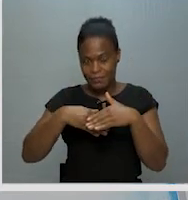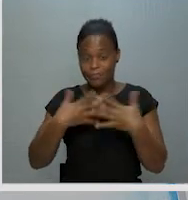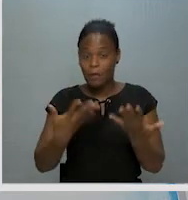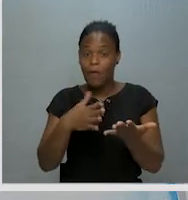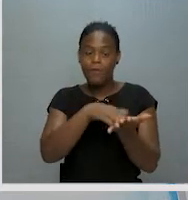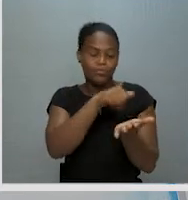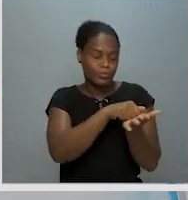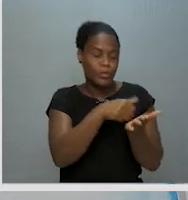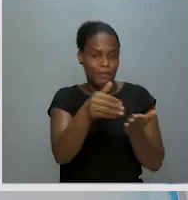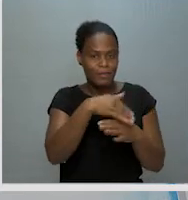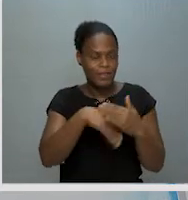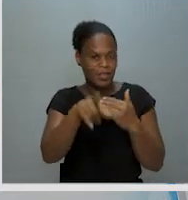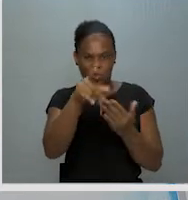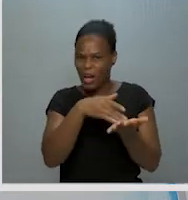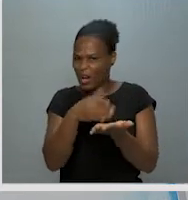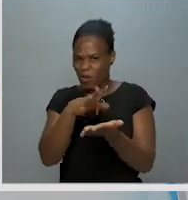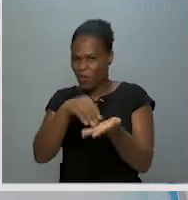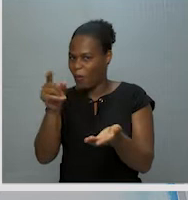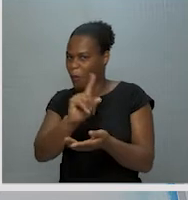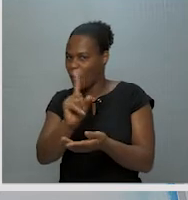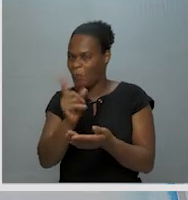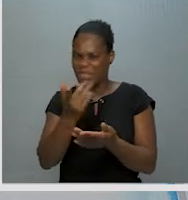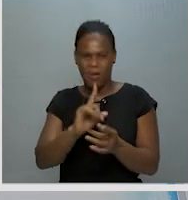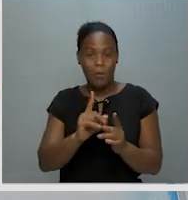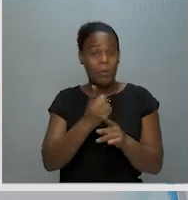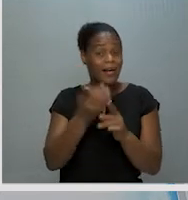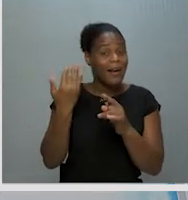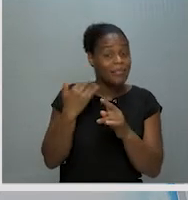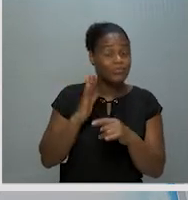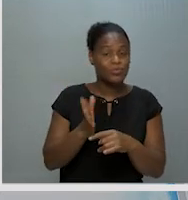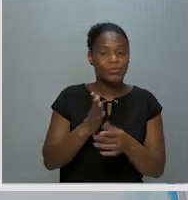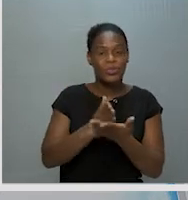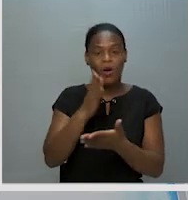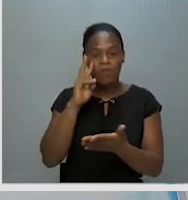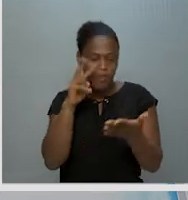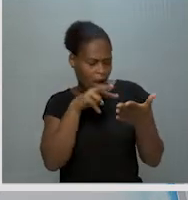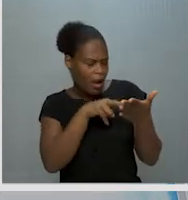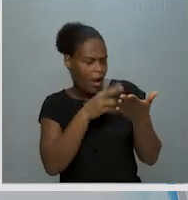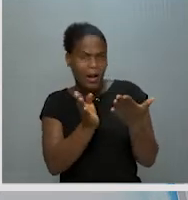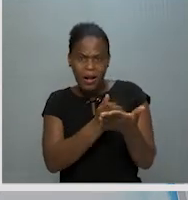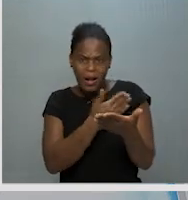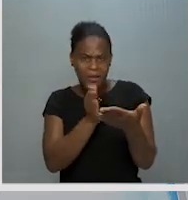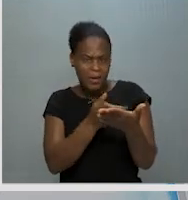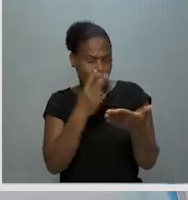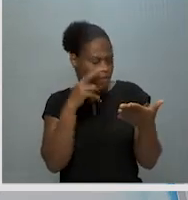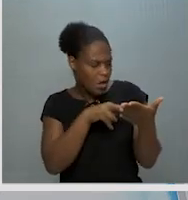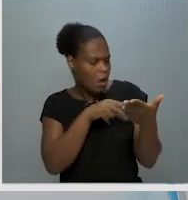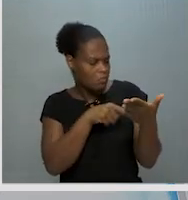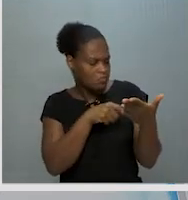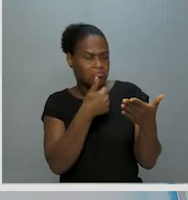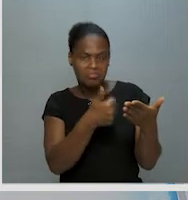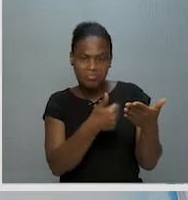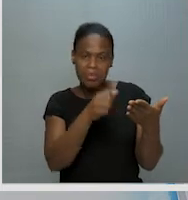a correção, não é preciso copiar para o vosso caderno, porque vocês já tinham isto, só vocês vão confirmar, vocês vão ver se